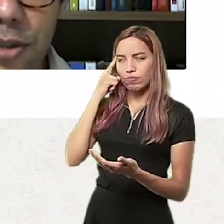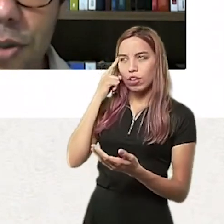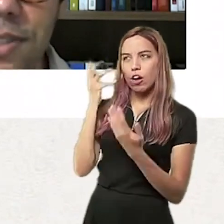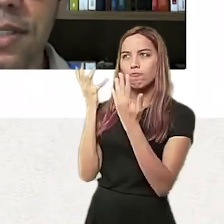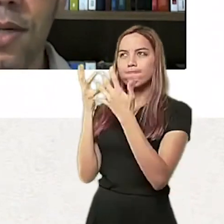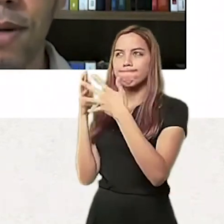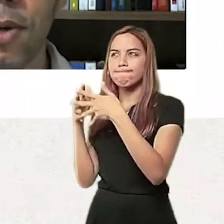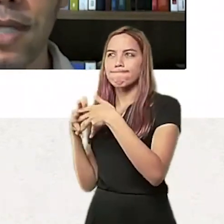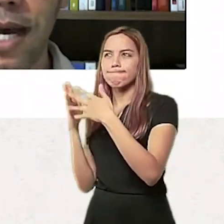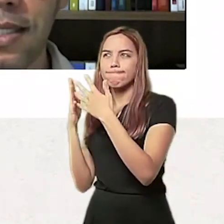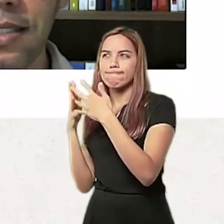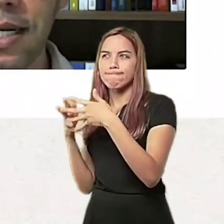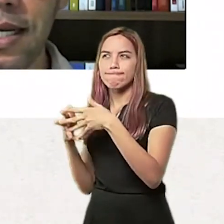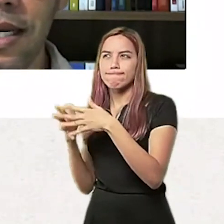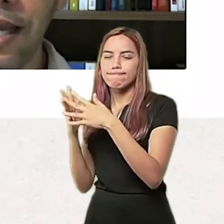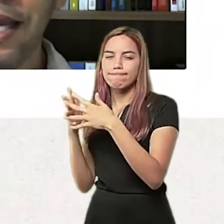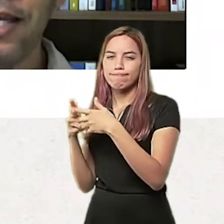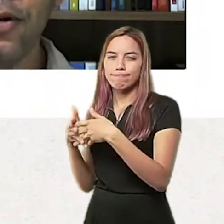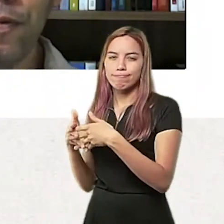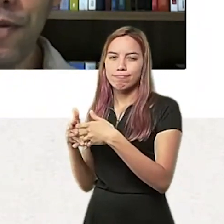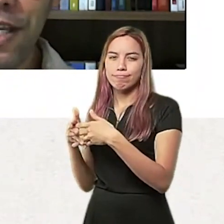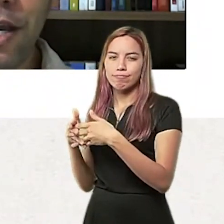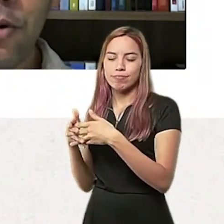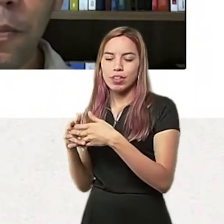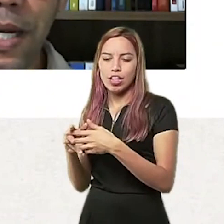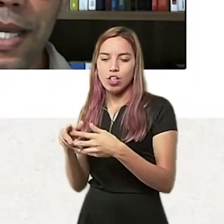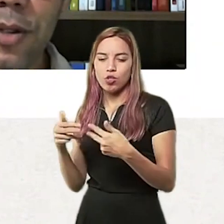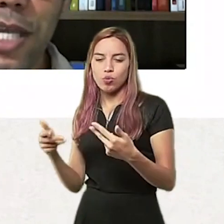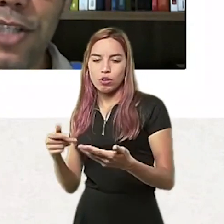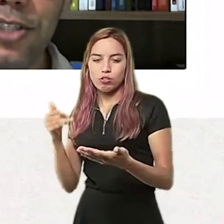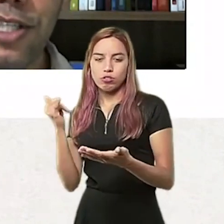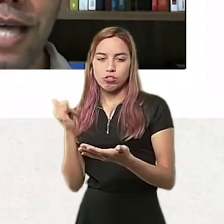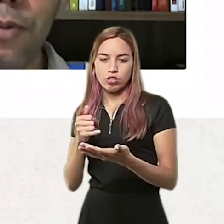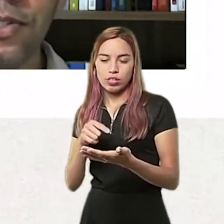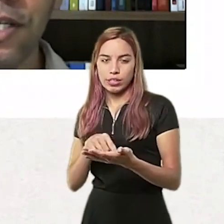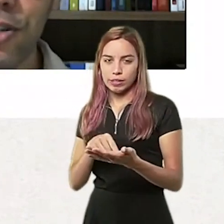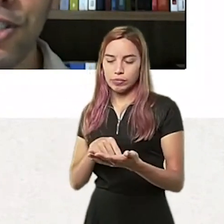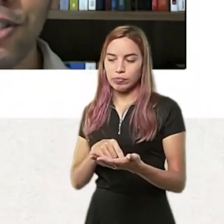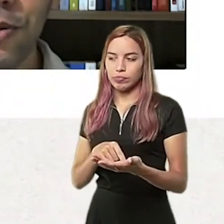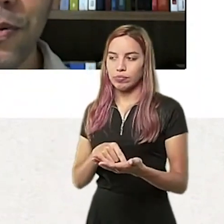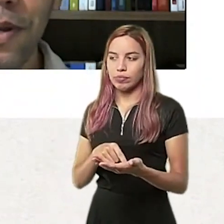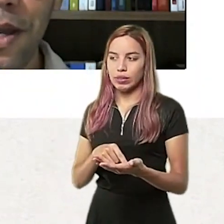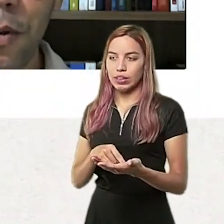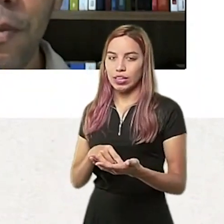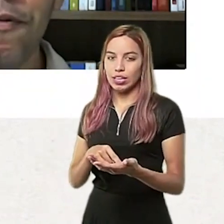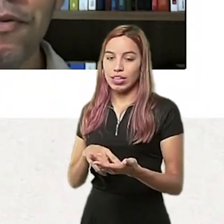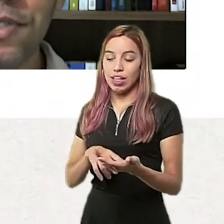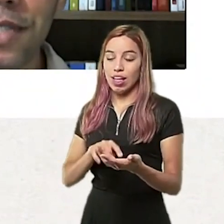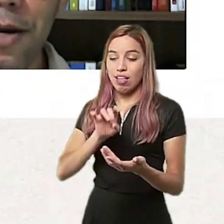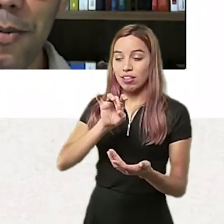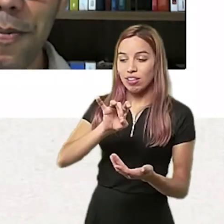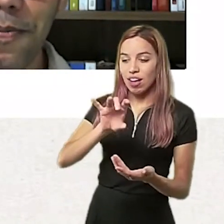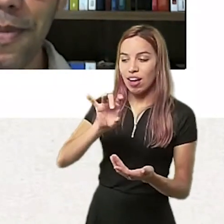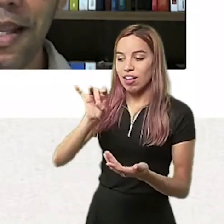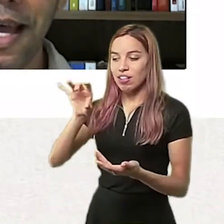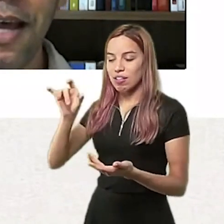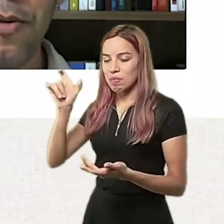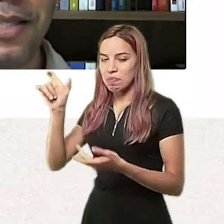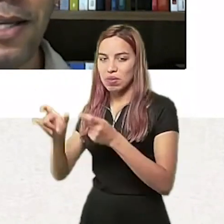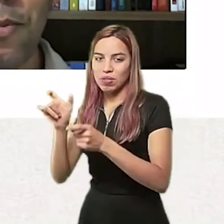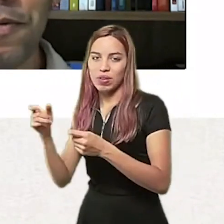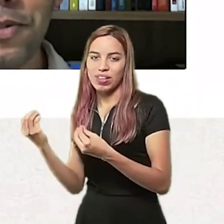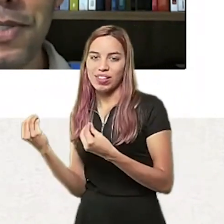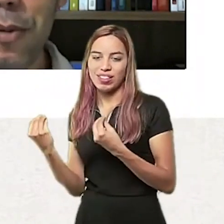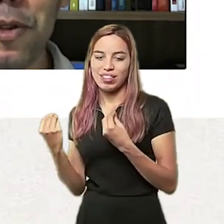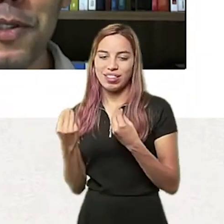sobre as questões que são abordadas ali. E, no fim, eu compreendo que a gente dá um sentido, uma função,